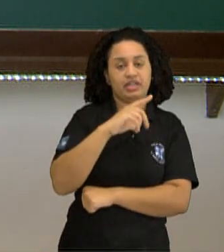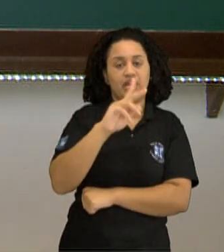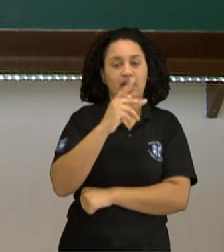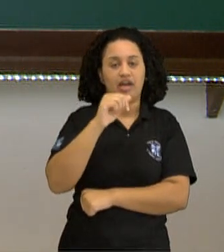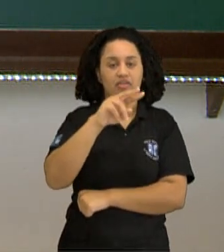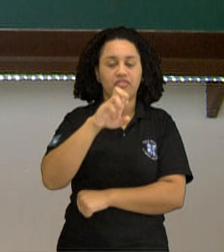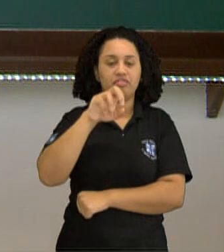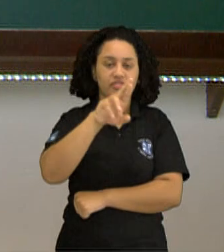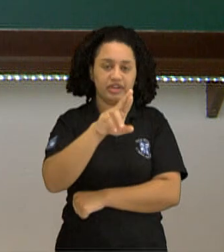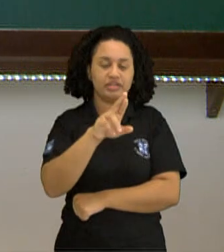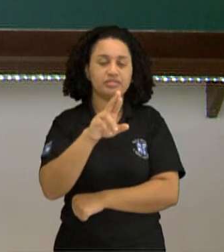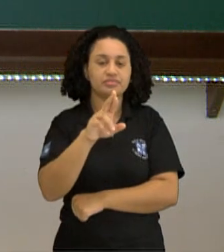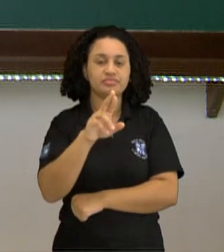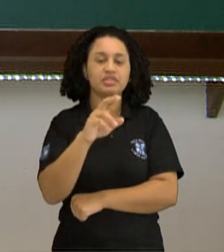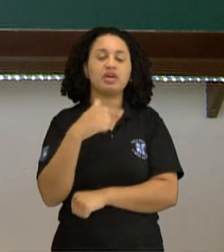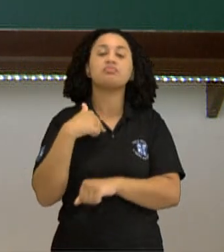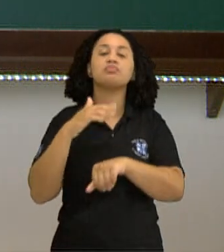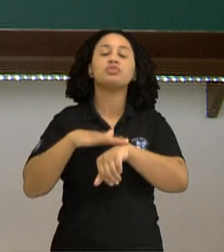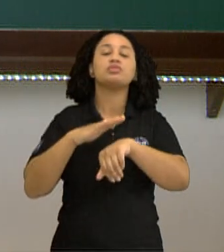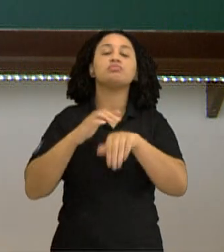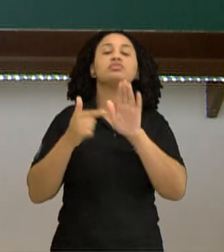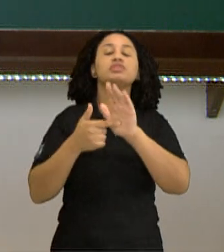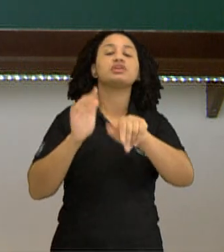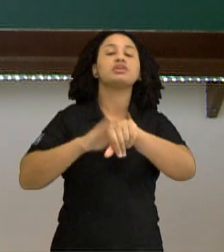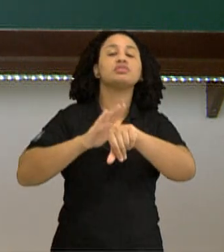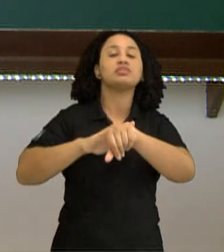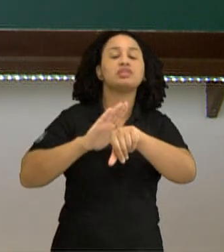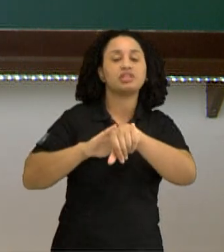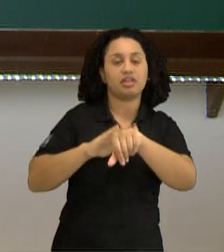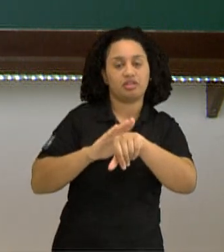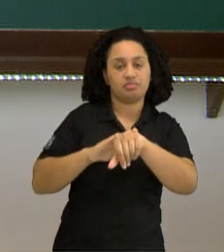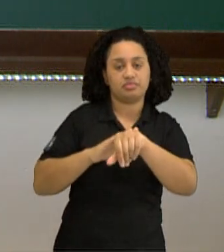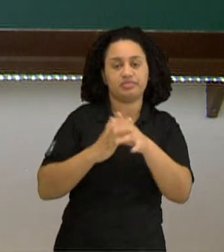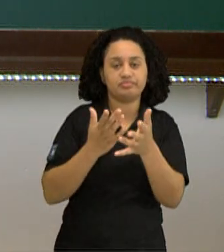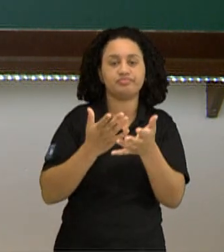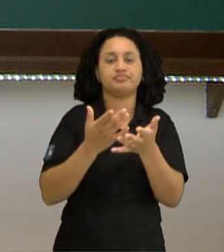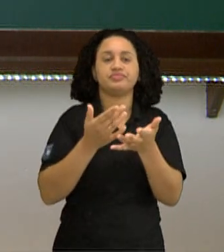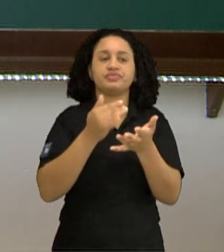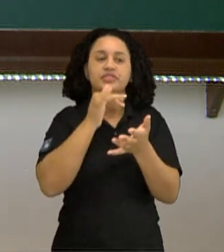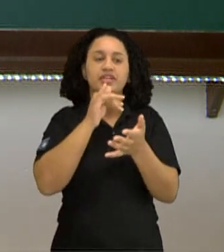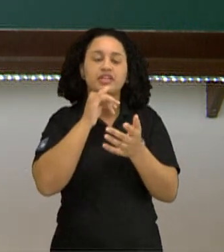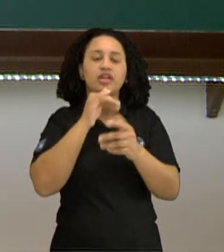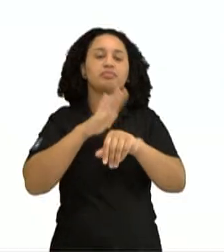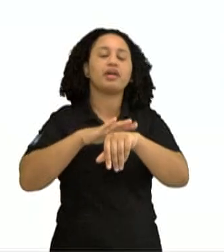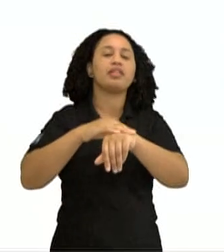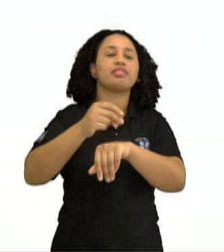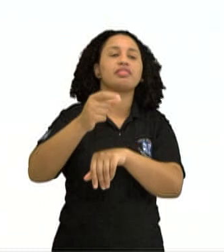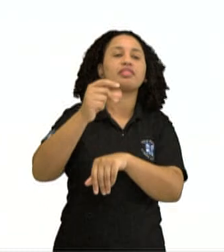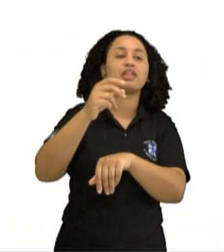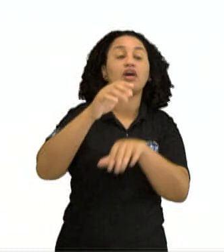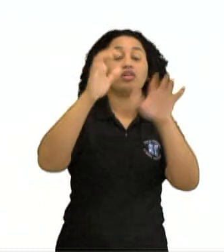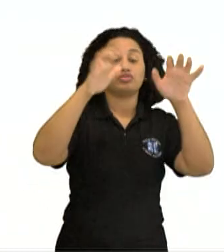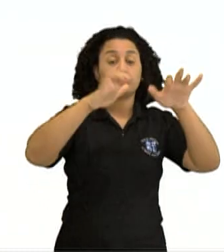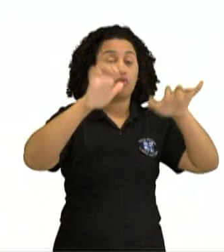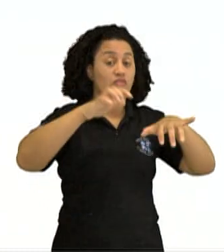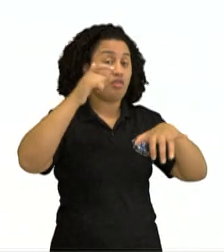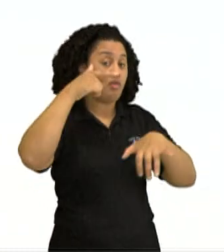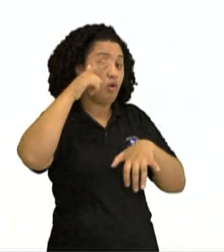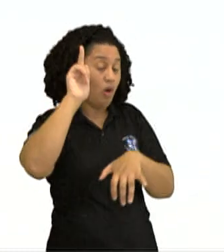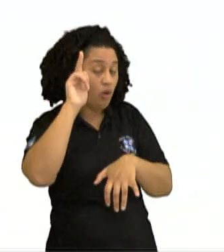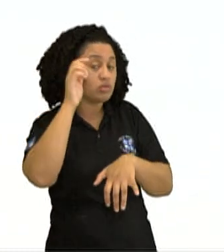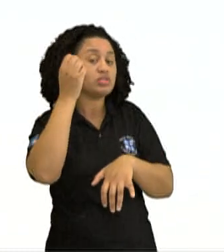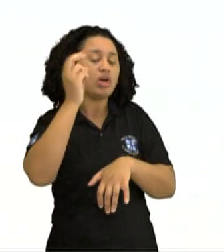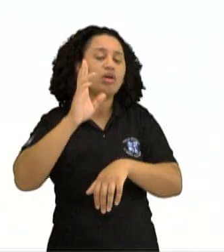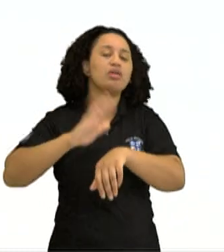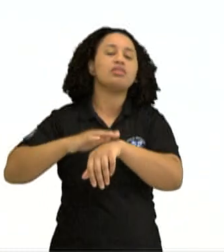e fazer, indicando tempo ou indicando existência. Como, por exemplo, choveu ontem